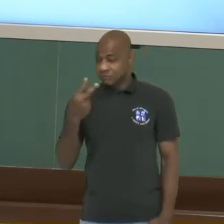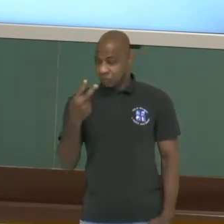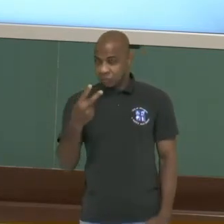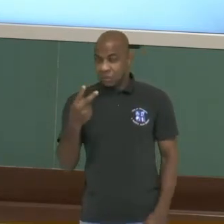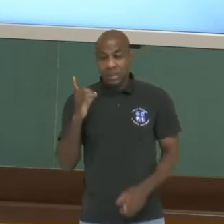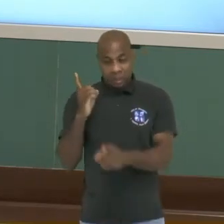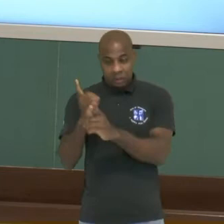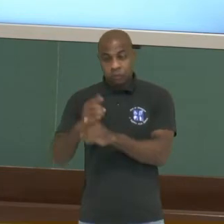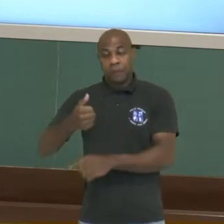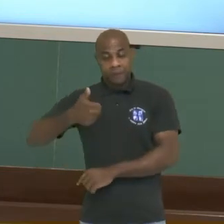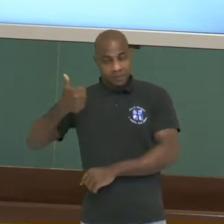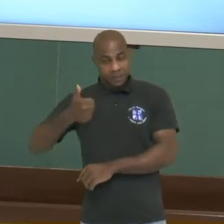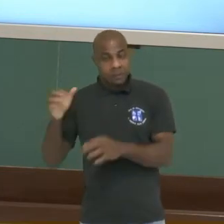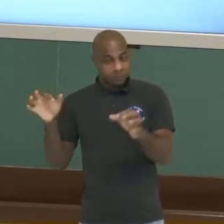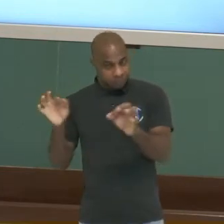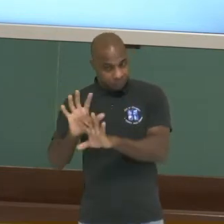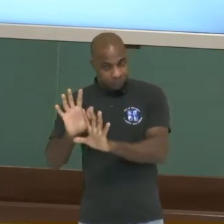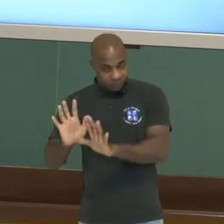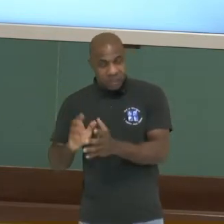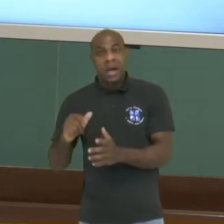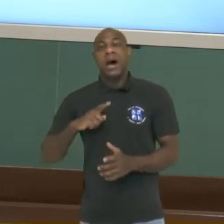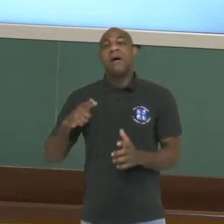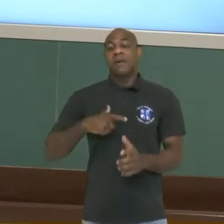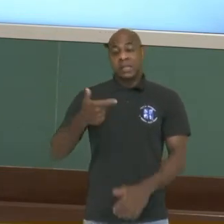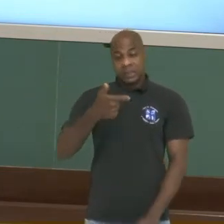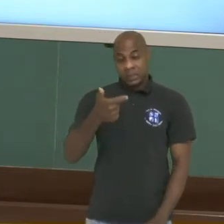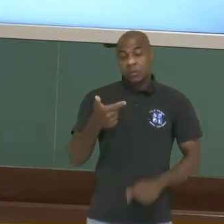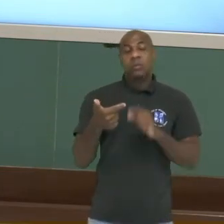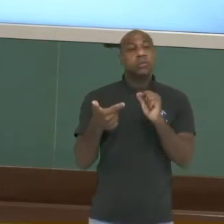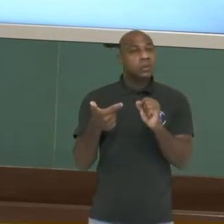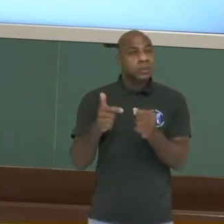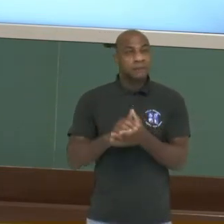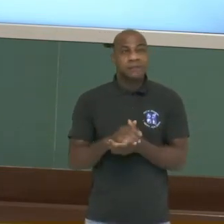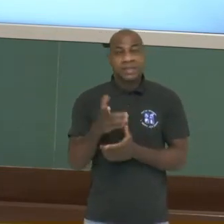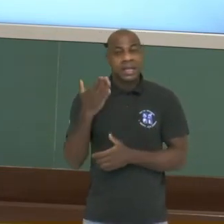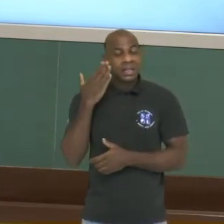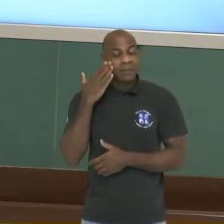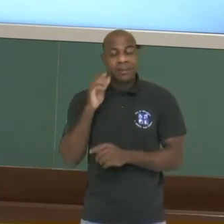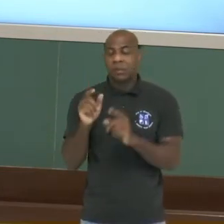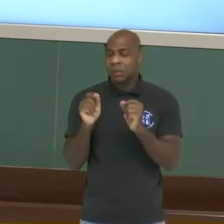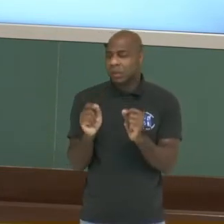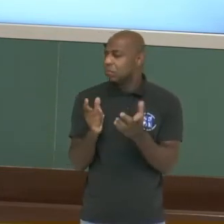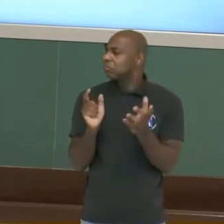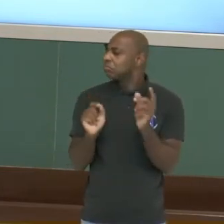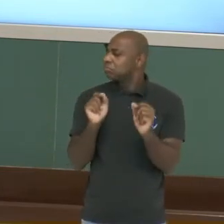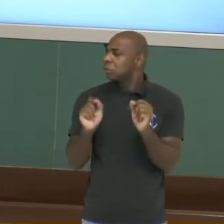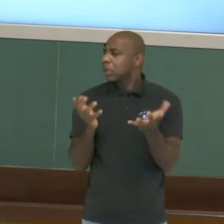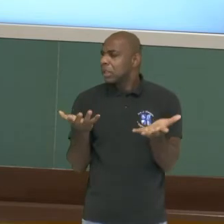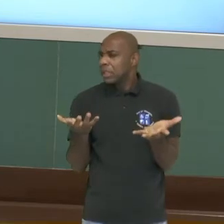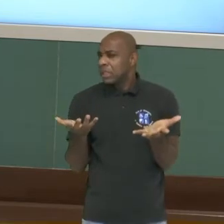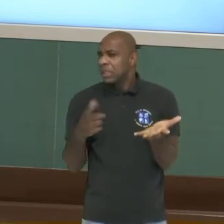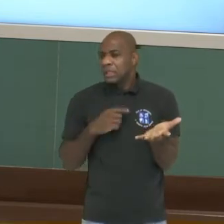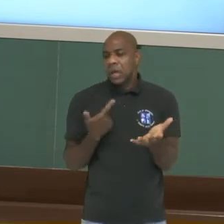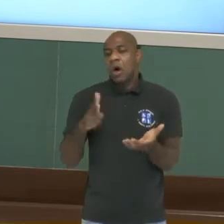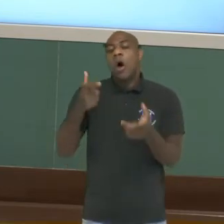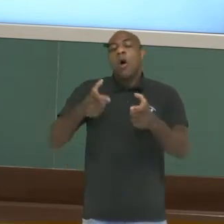achou a primeira, a equação da reta. A segunda questão, eu quero saber exatamente